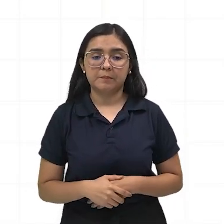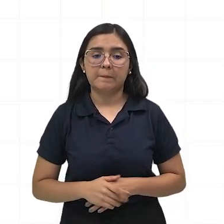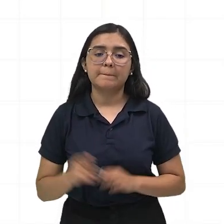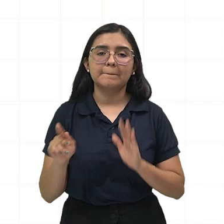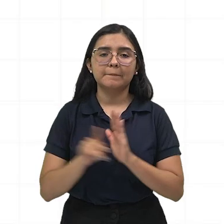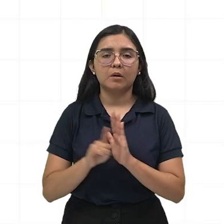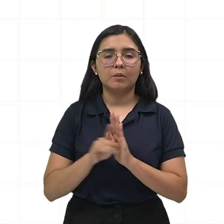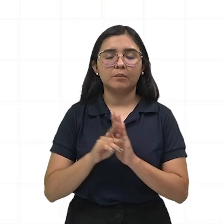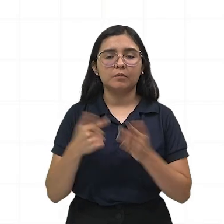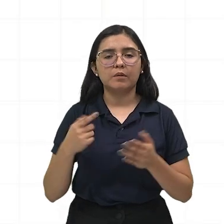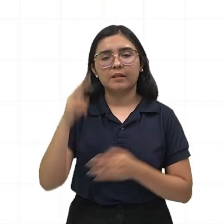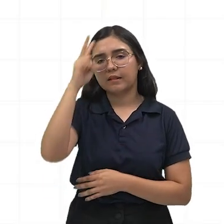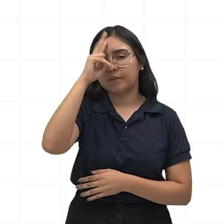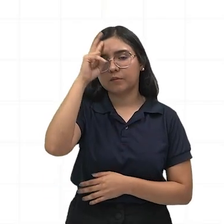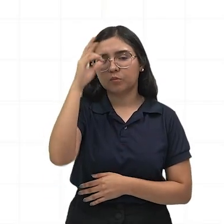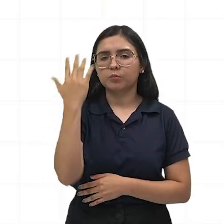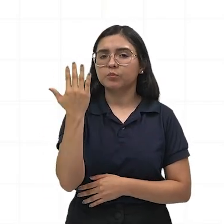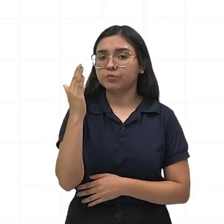espelho.